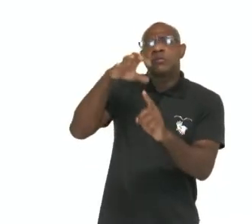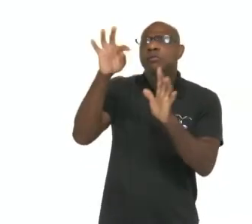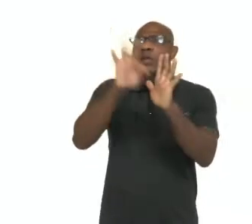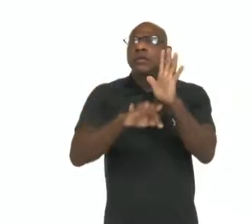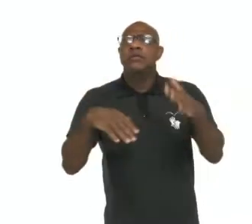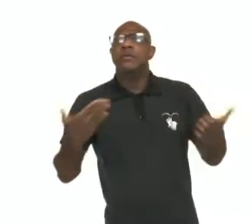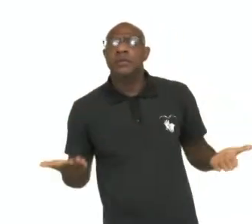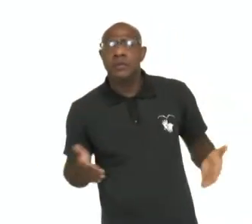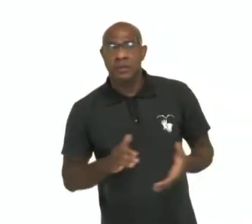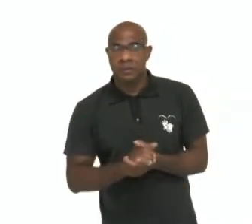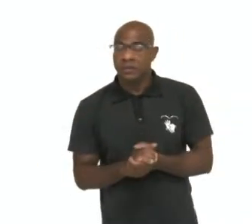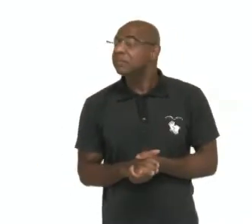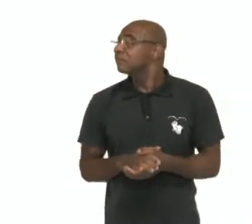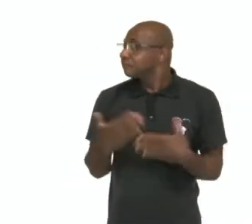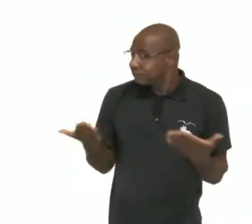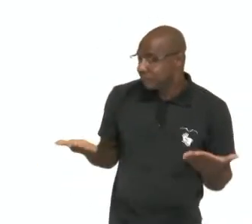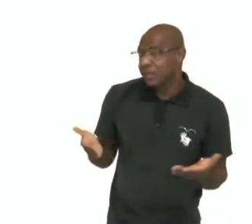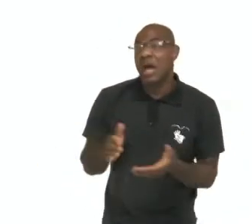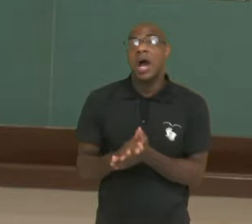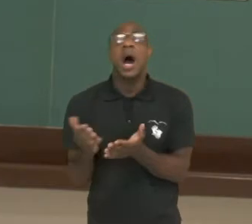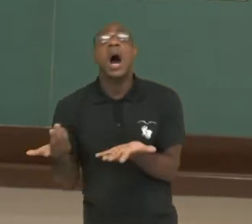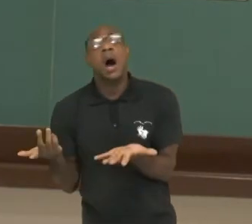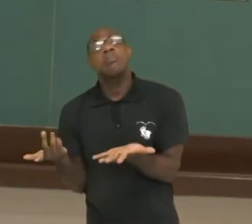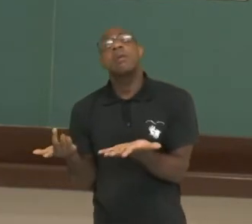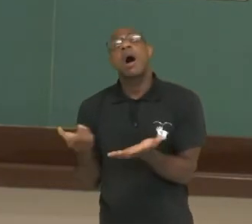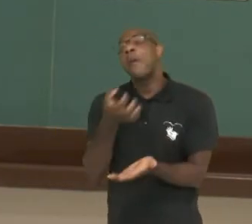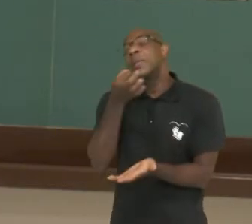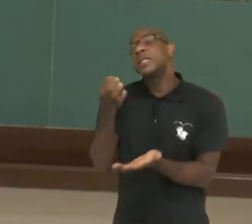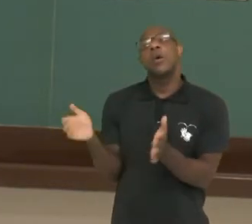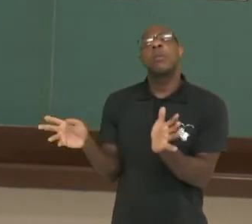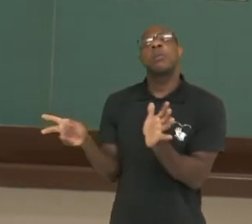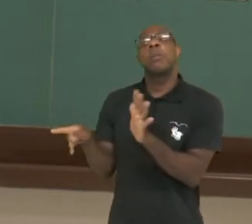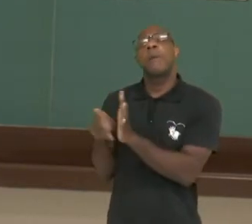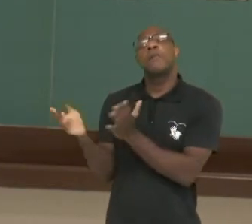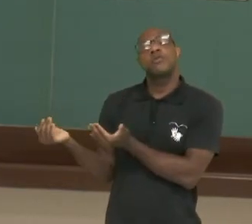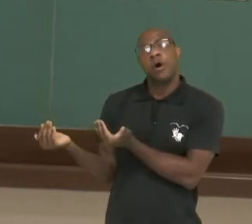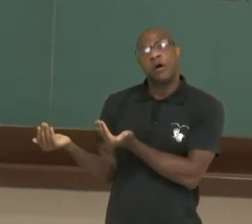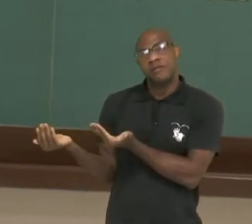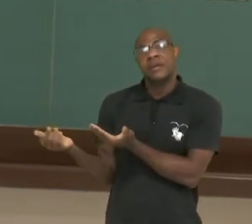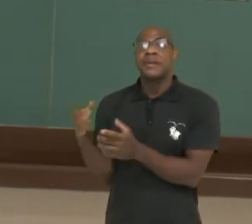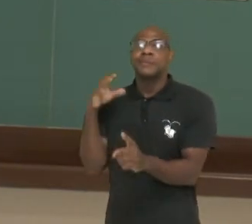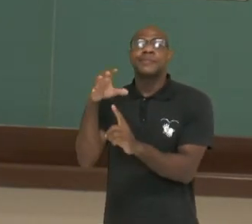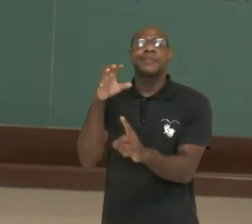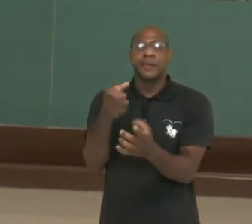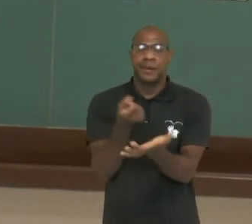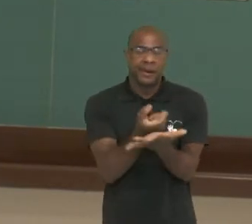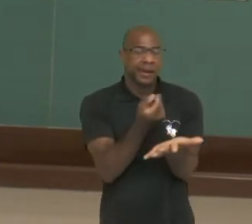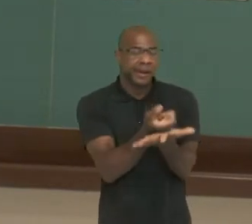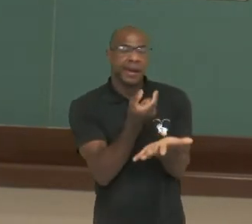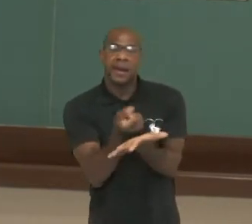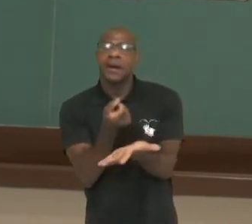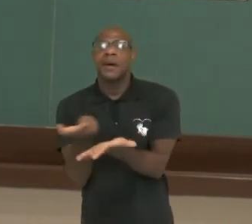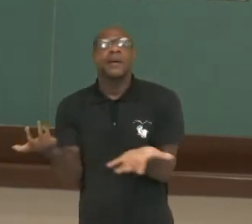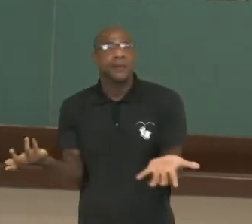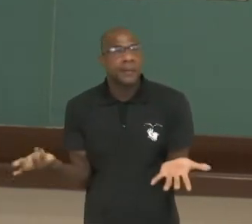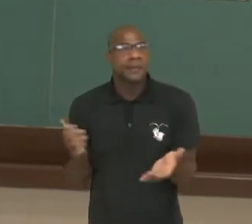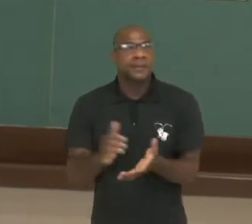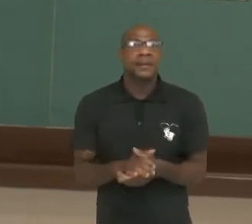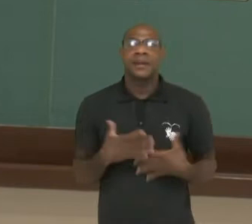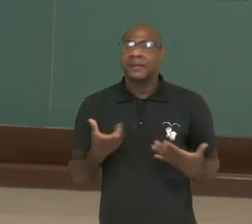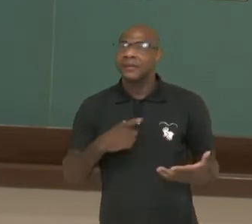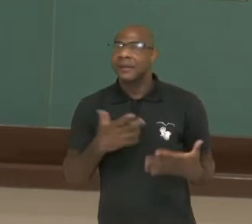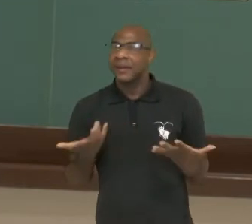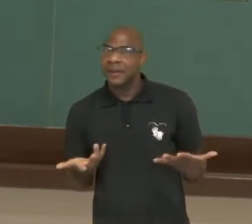são especialmente suscetíveis ao consumismo. Então, se vocês colocaram algo semelhante, no sentido de dizer que os jovens, eles